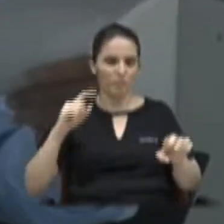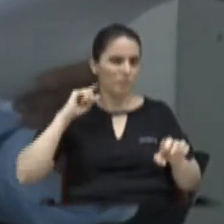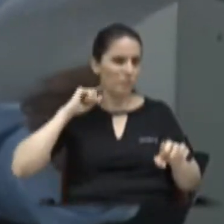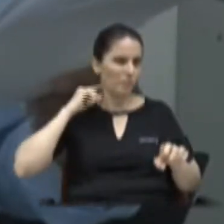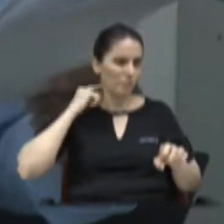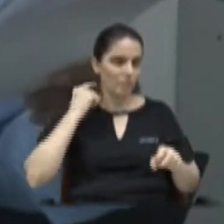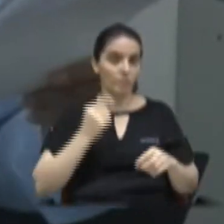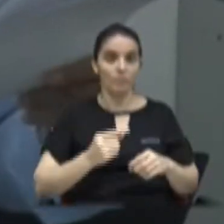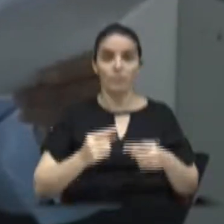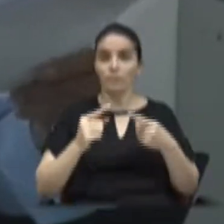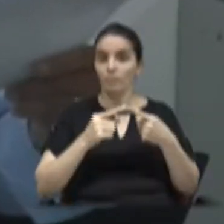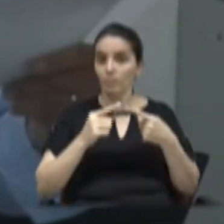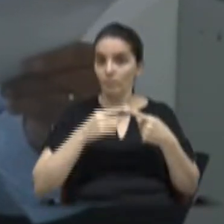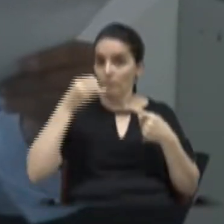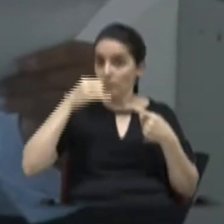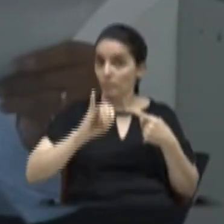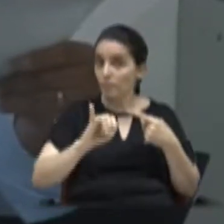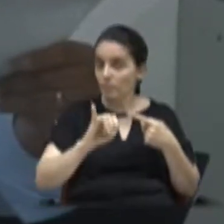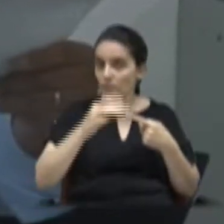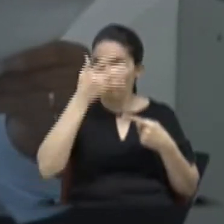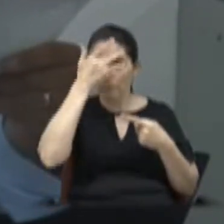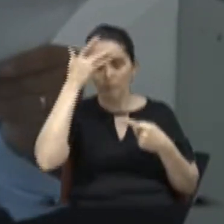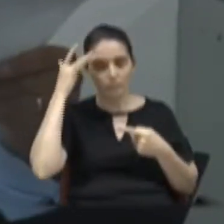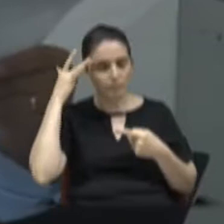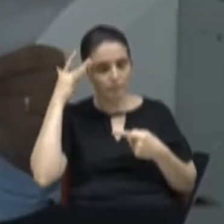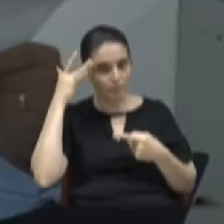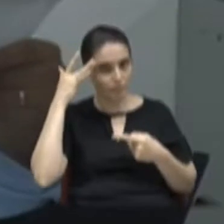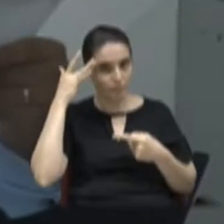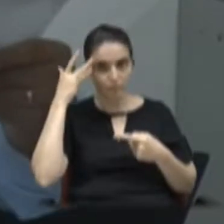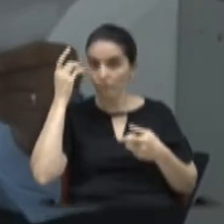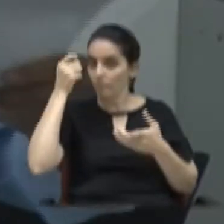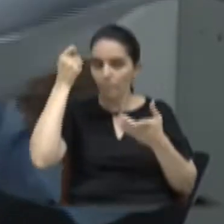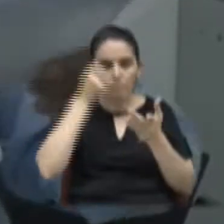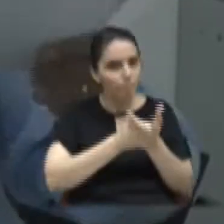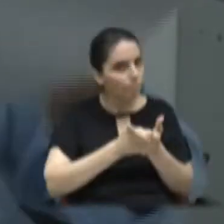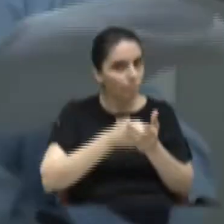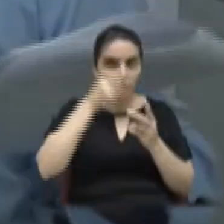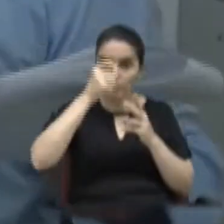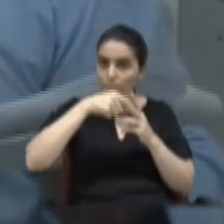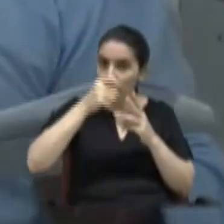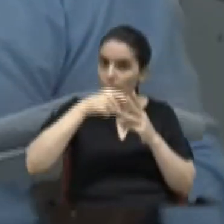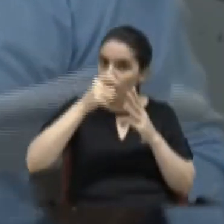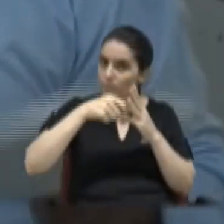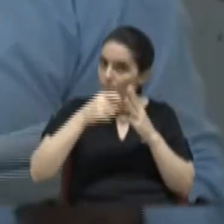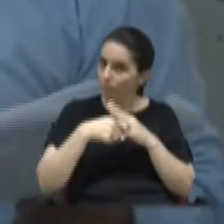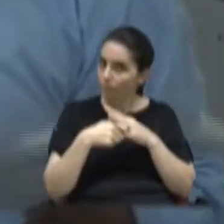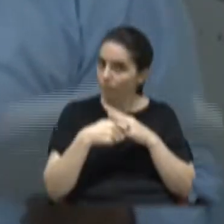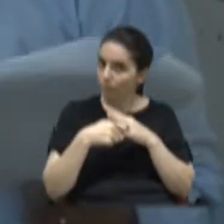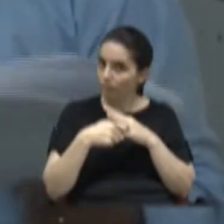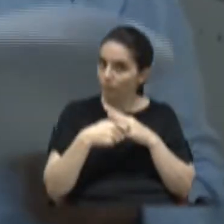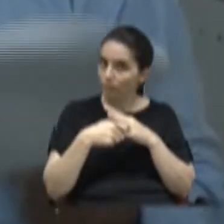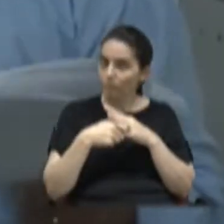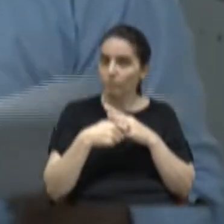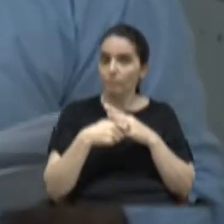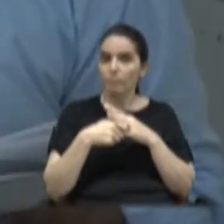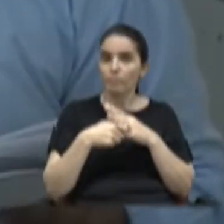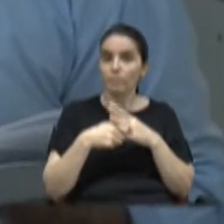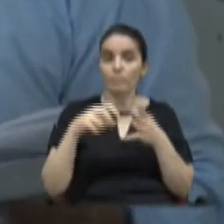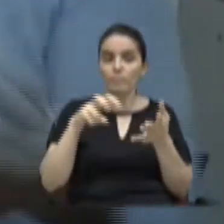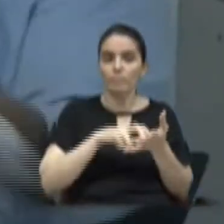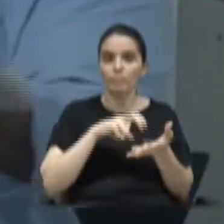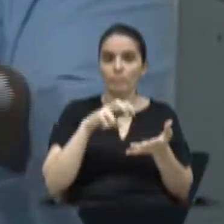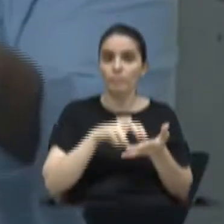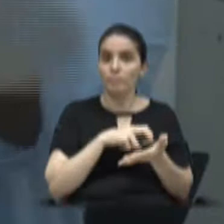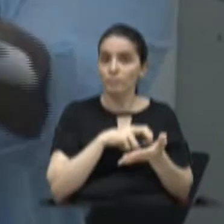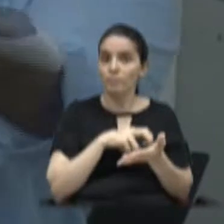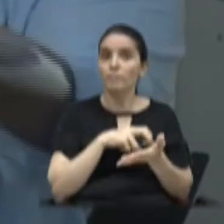1. Por inadimplência do usuário do pagamento das tarifas e taxas. Está